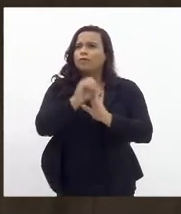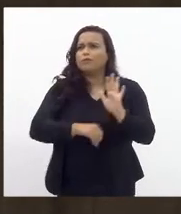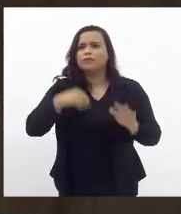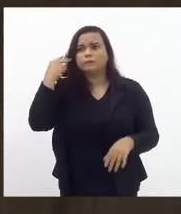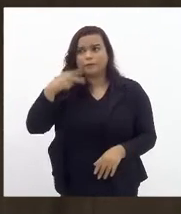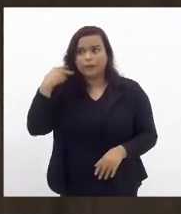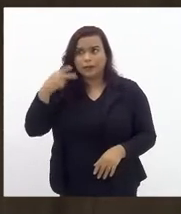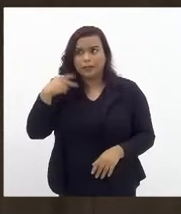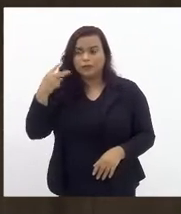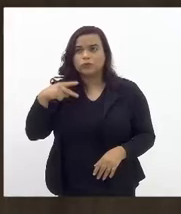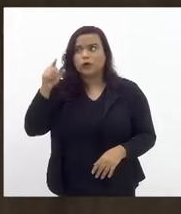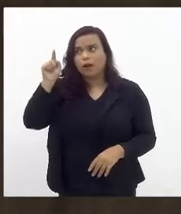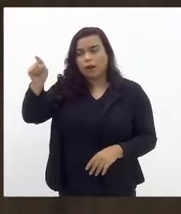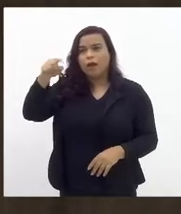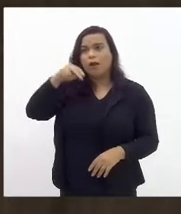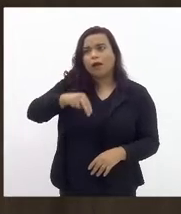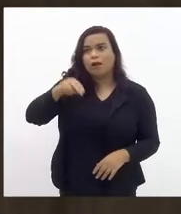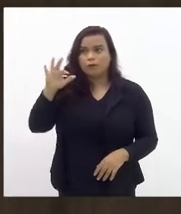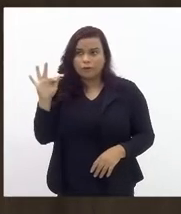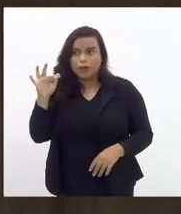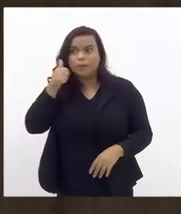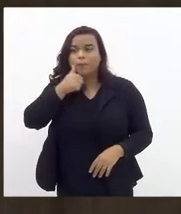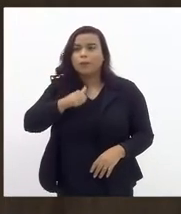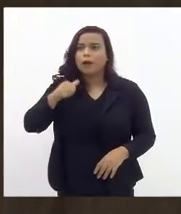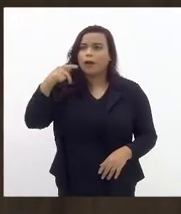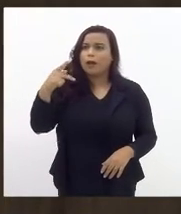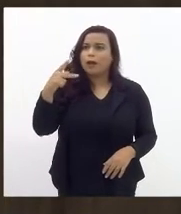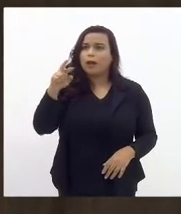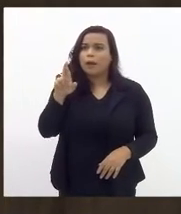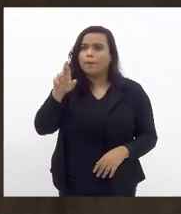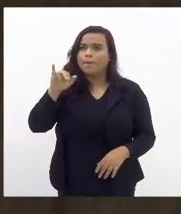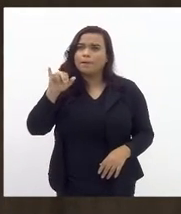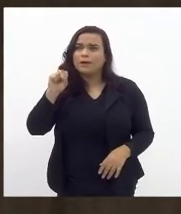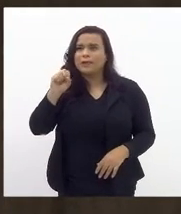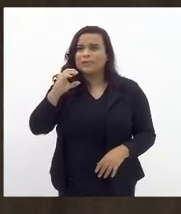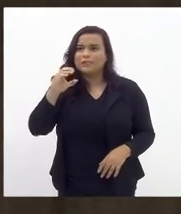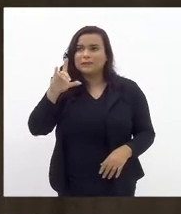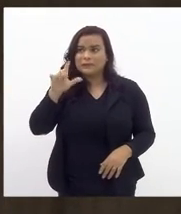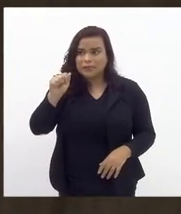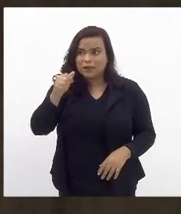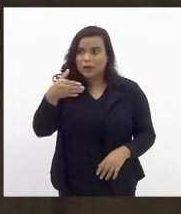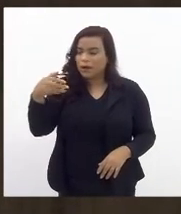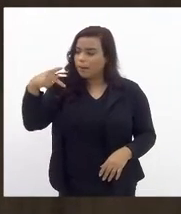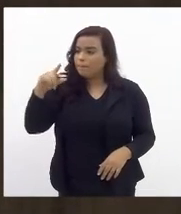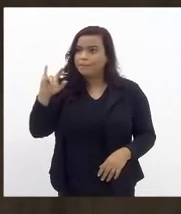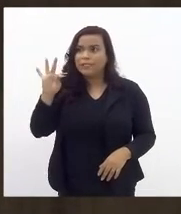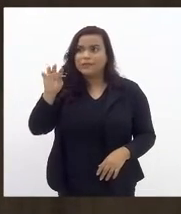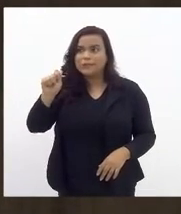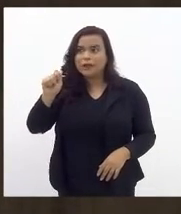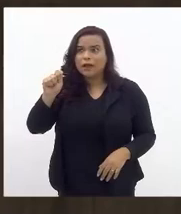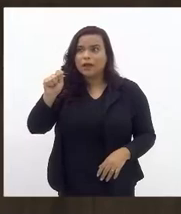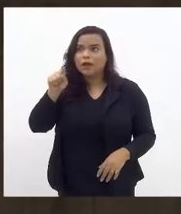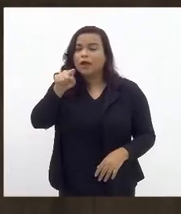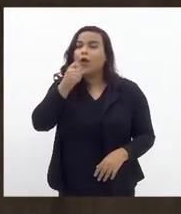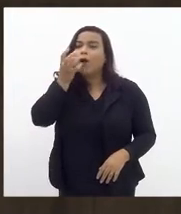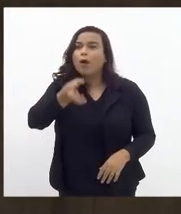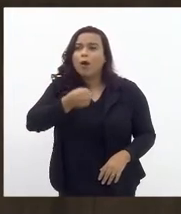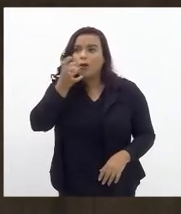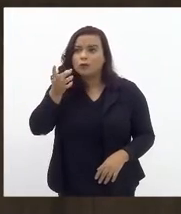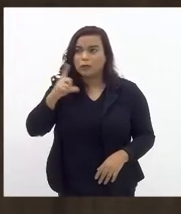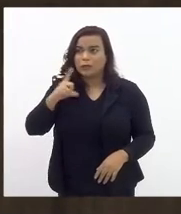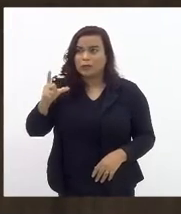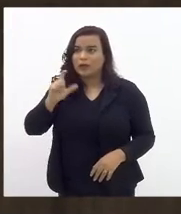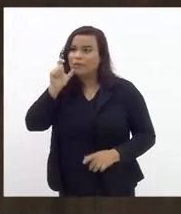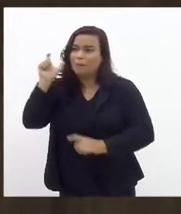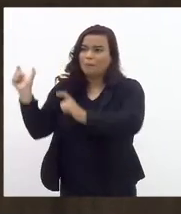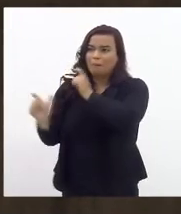vereadora friburguense Priscila Pita, em que relatava que havia sido